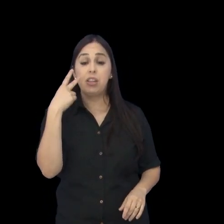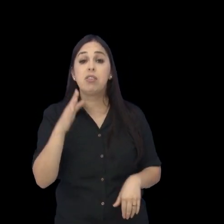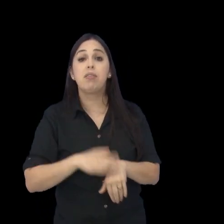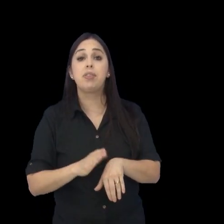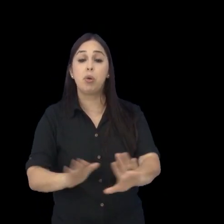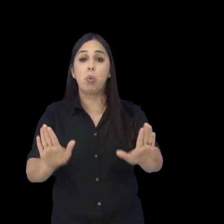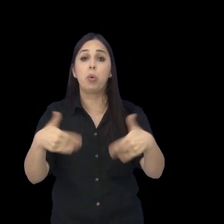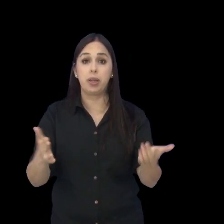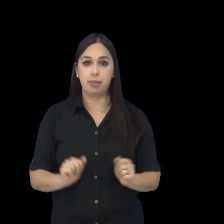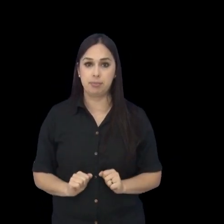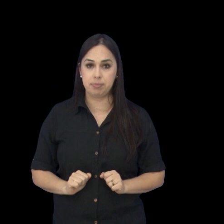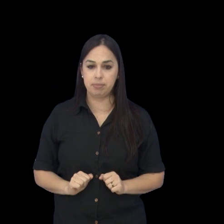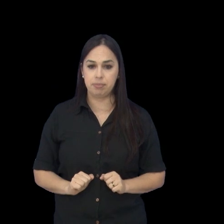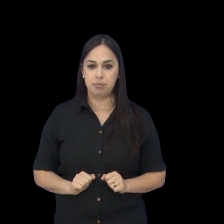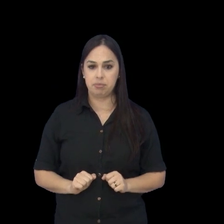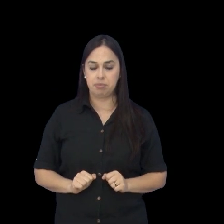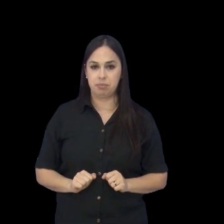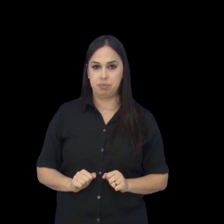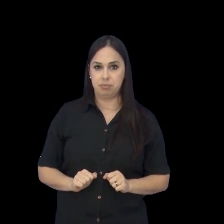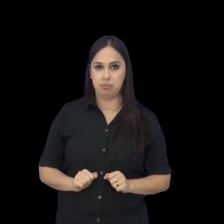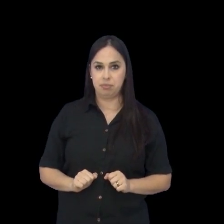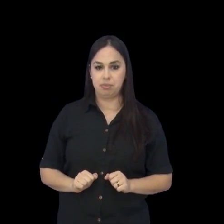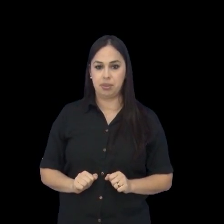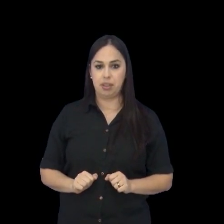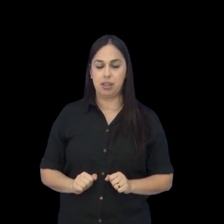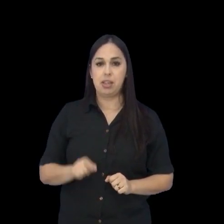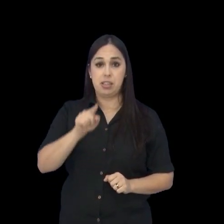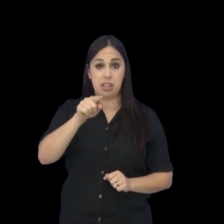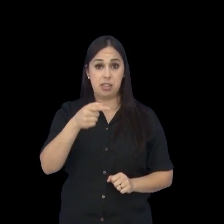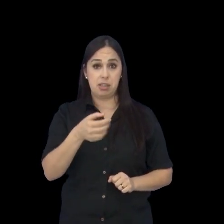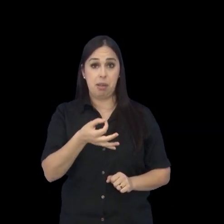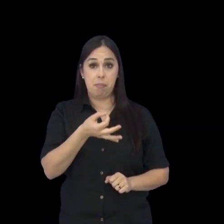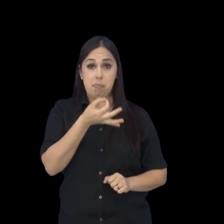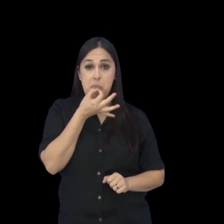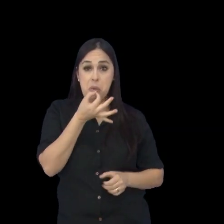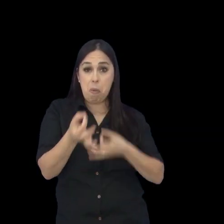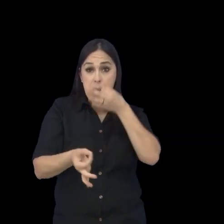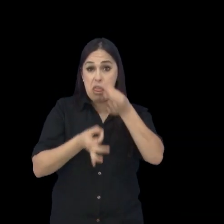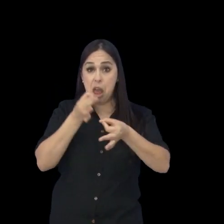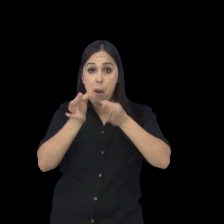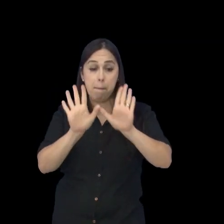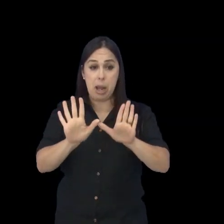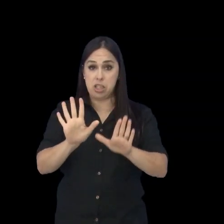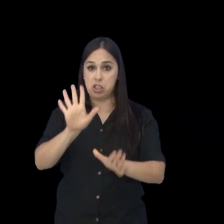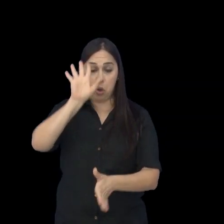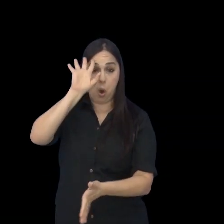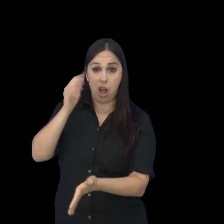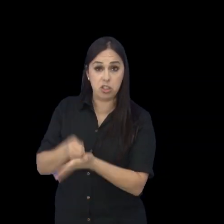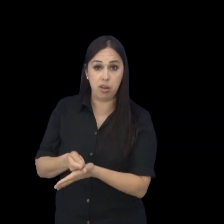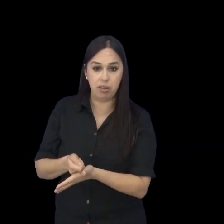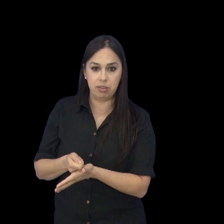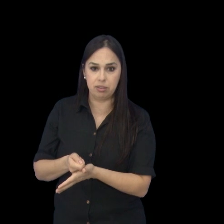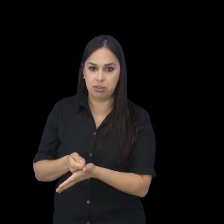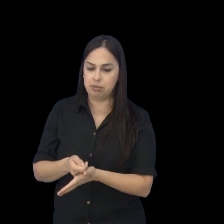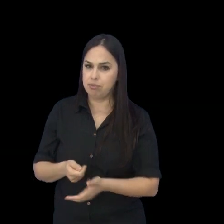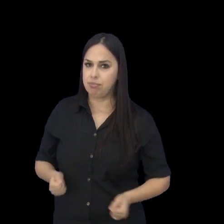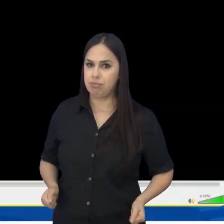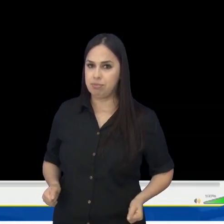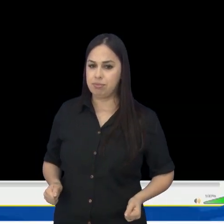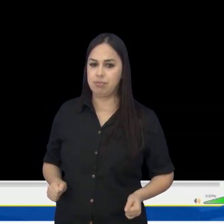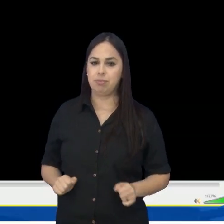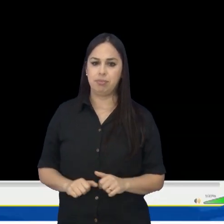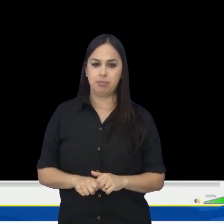fazer? Só sempre escutar e não dar solução? Isso porque a gente nem chegou ali no ponto final, hein?